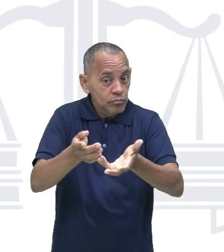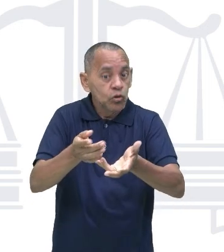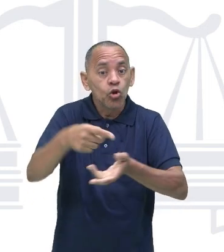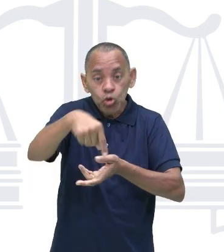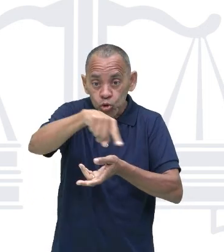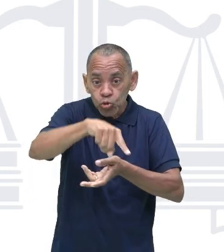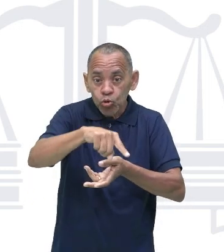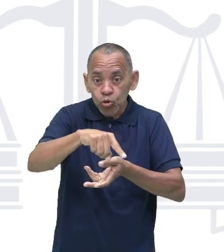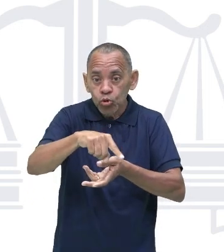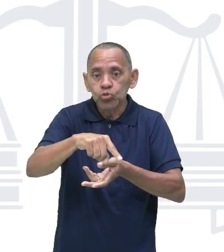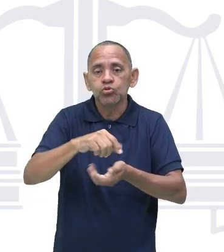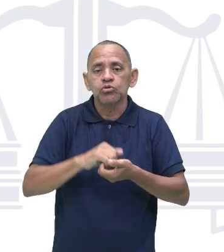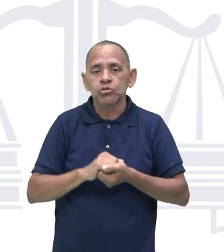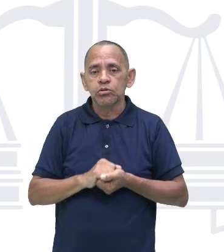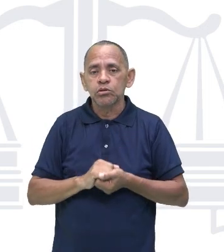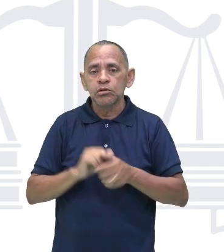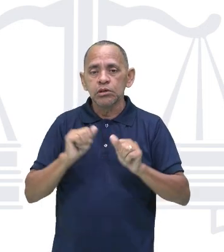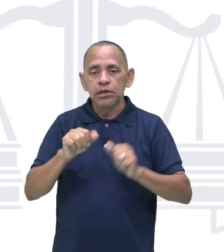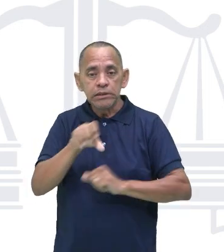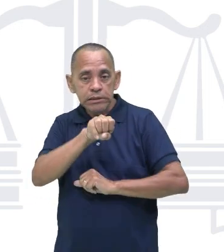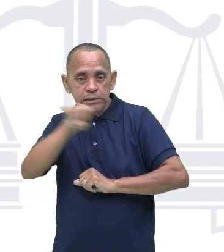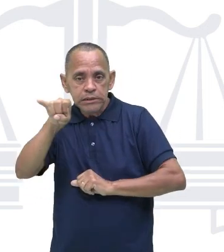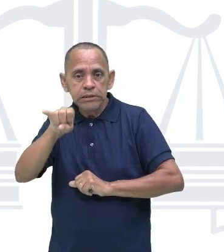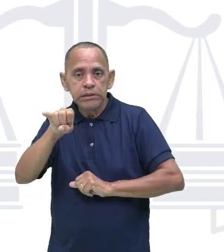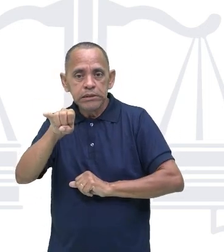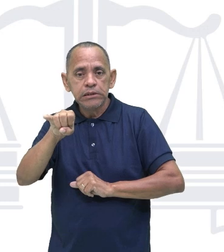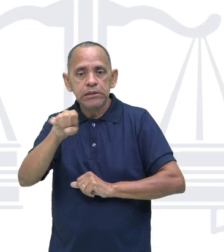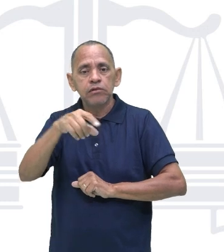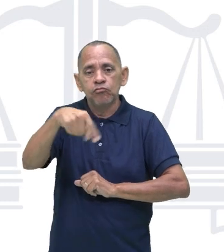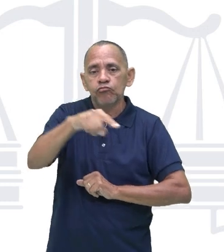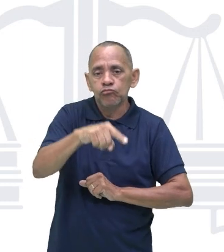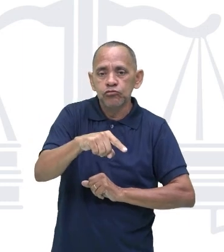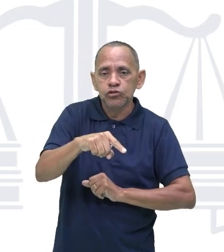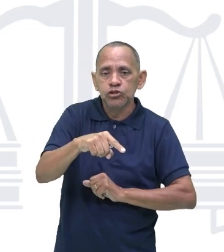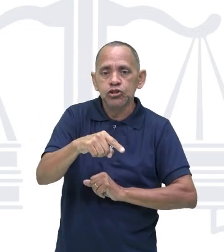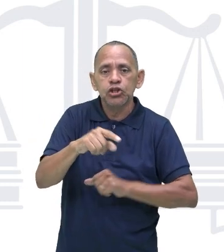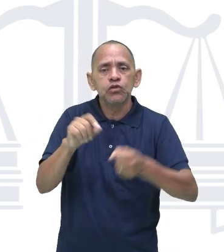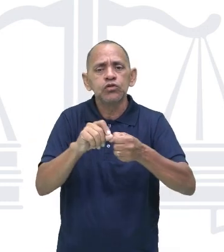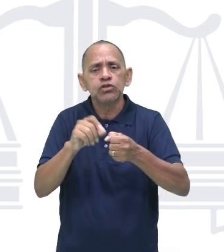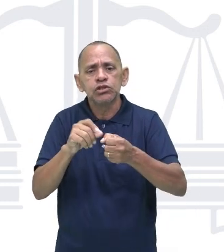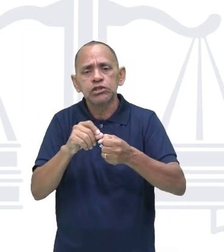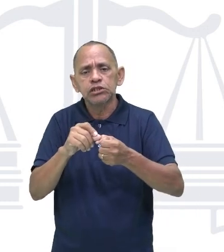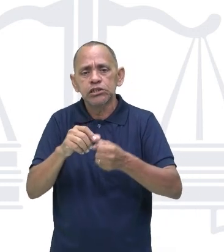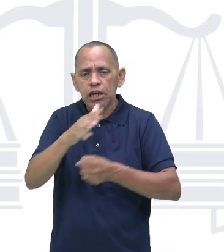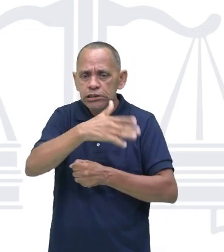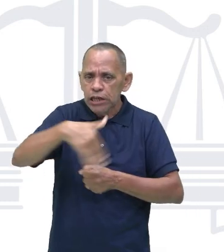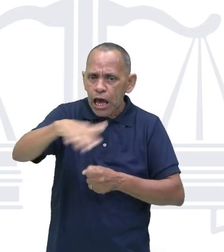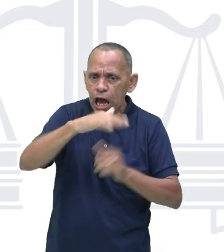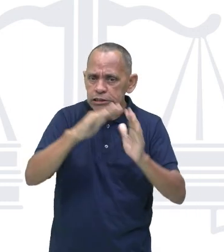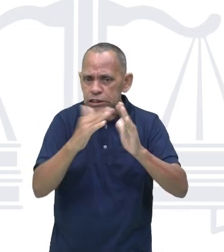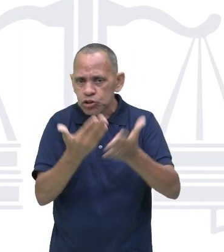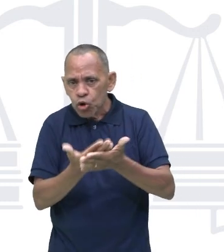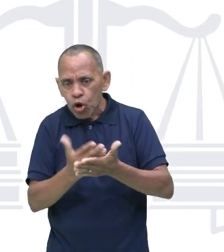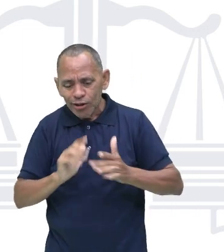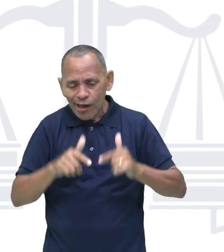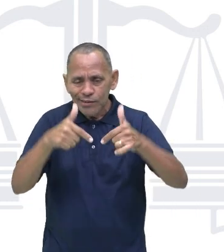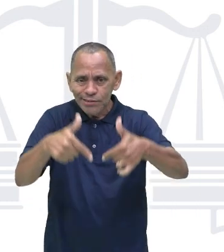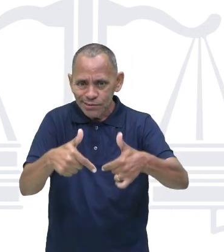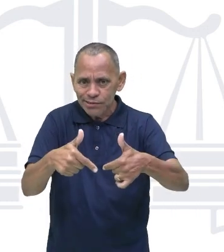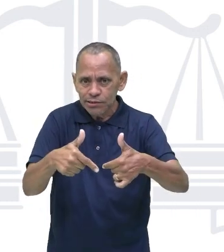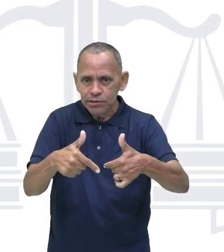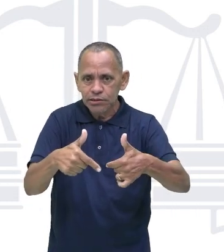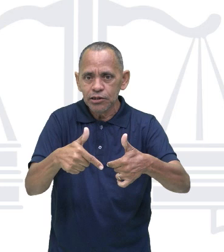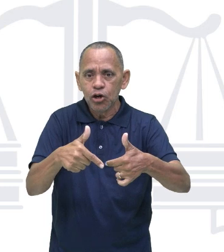Sim. que quando realizem aí nos seus espaços, nas suas escolas, alguma ação relacionada à